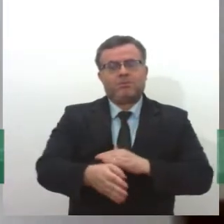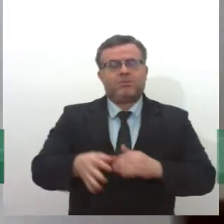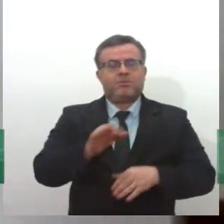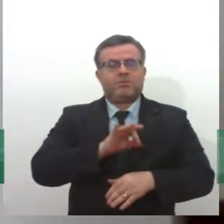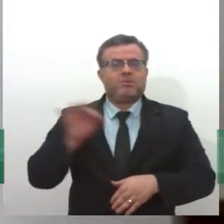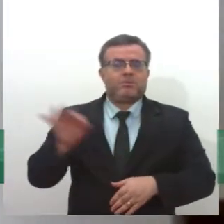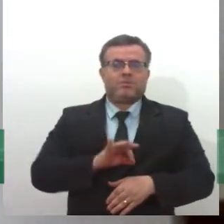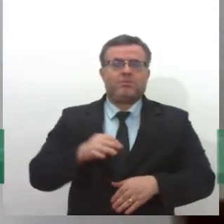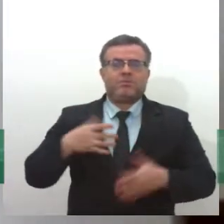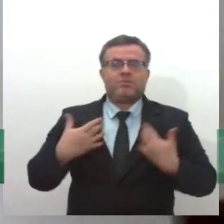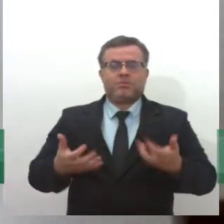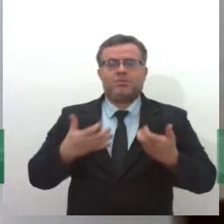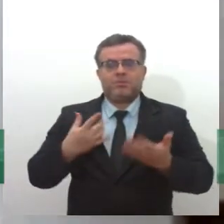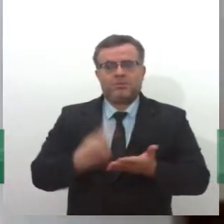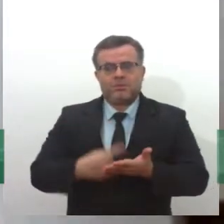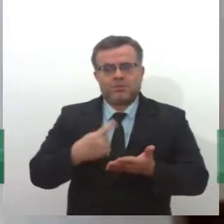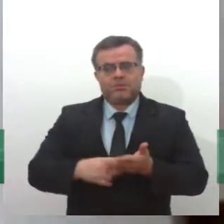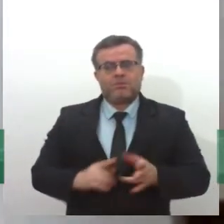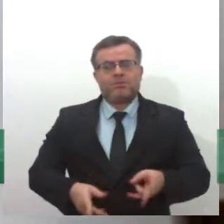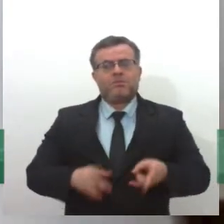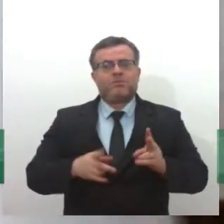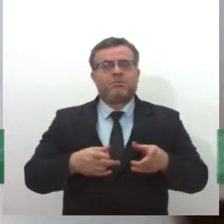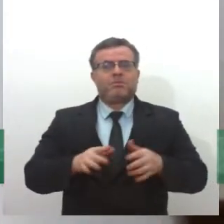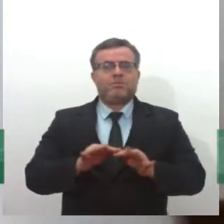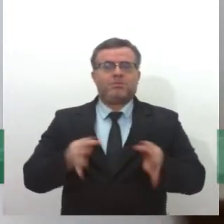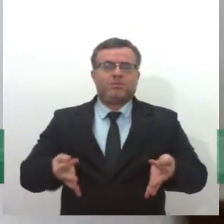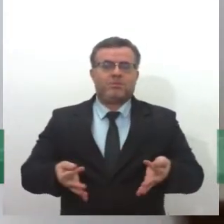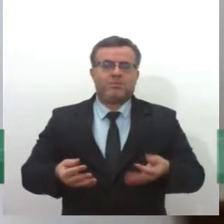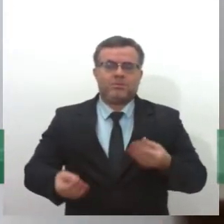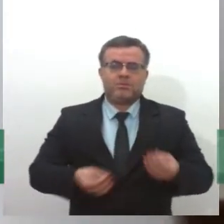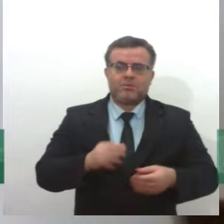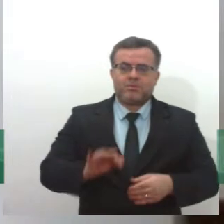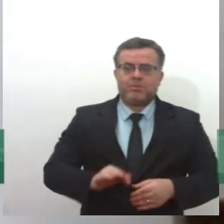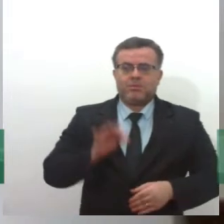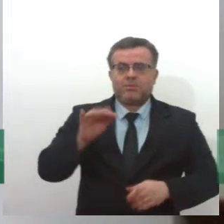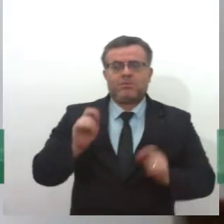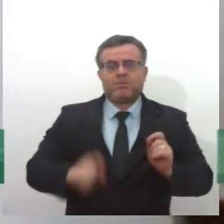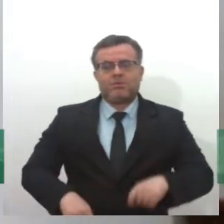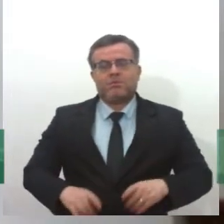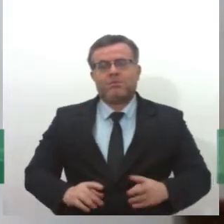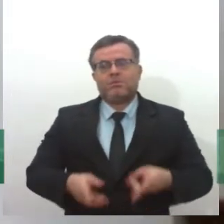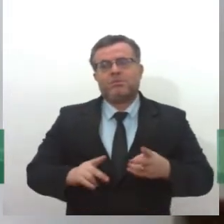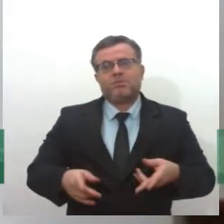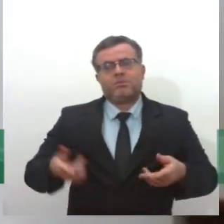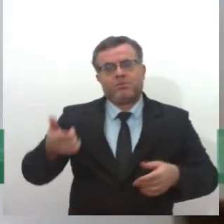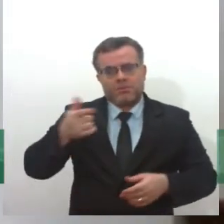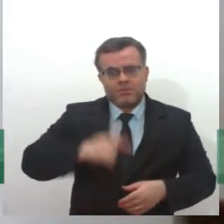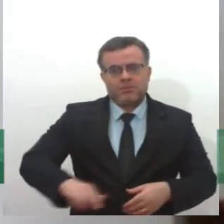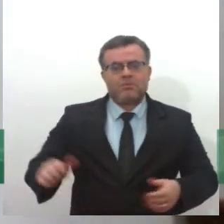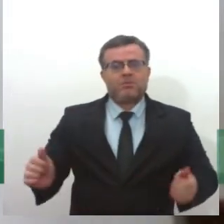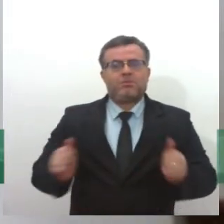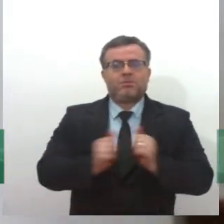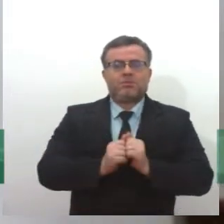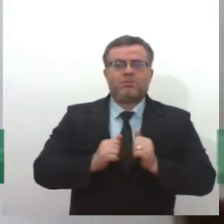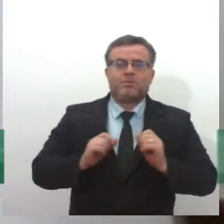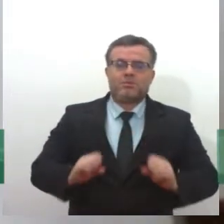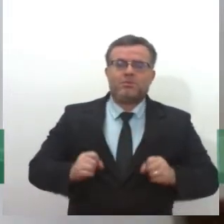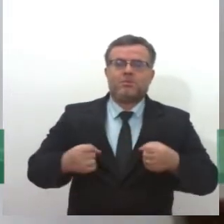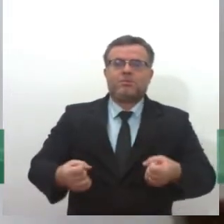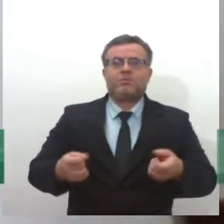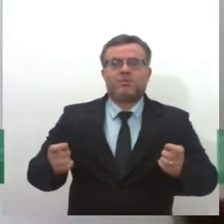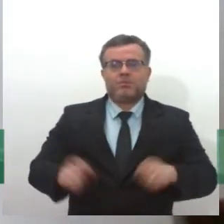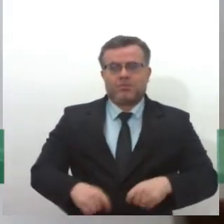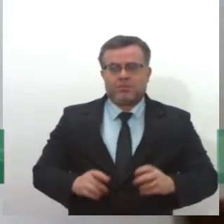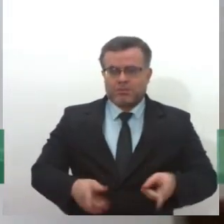vou me contentar, é quase dizer, eu vou me contentar com o mínimo, e lá na frente eu preciso envidar de novo um conjunto de esforços para eu poder avançar